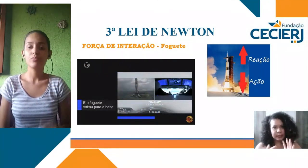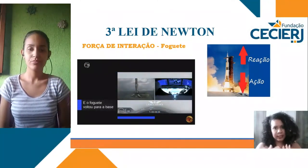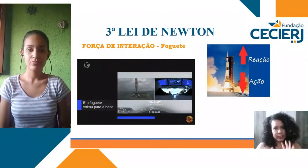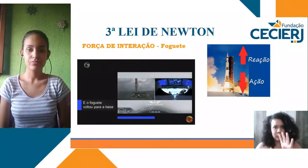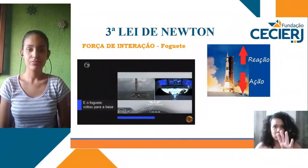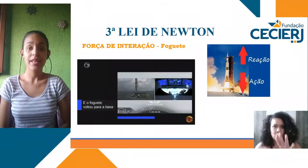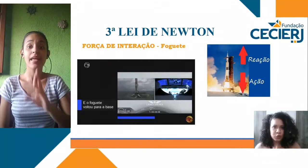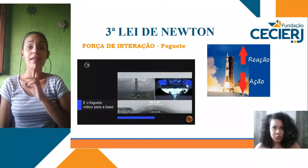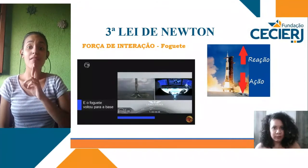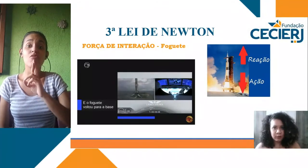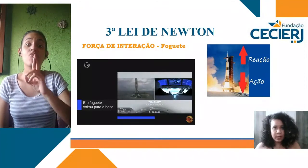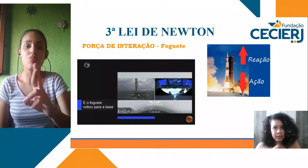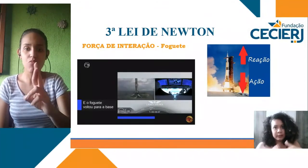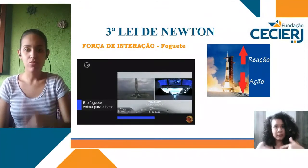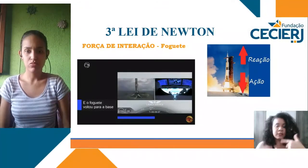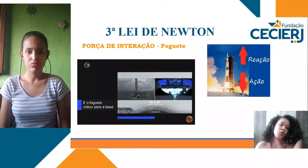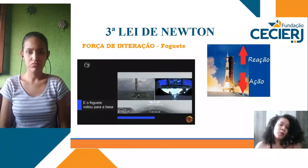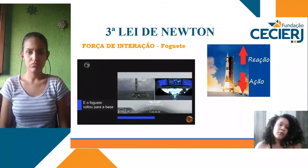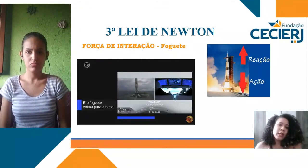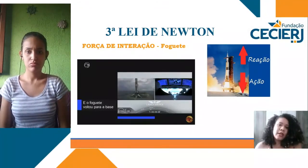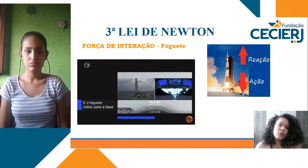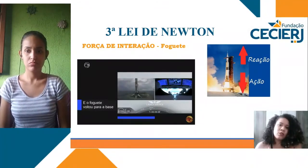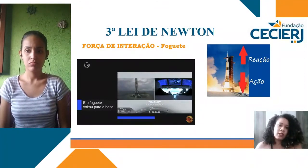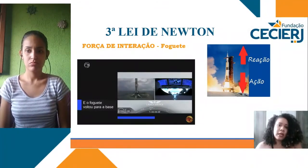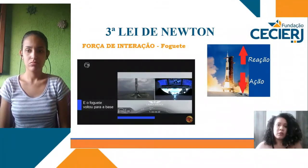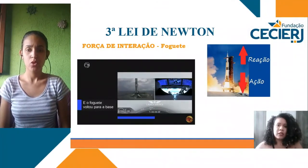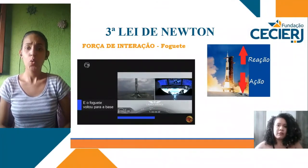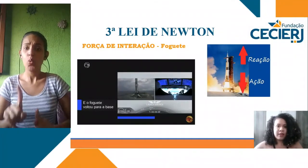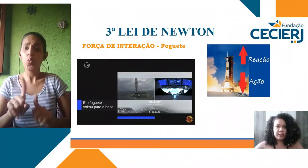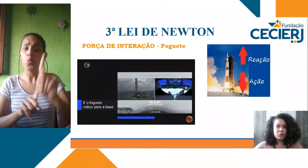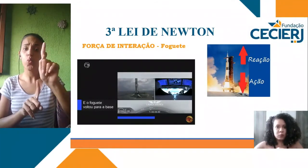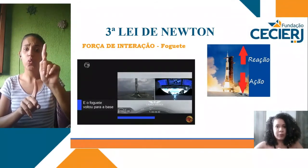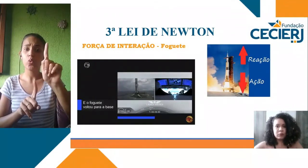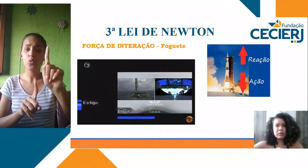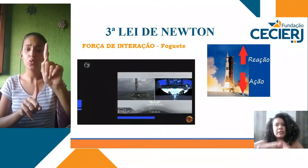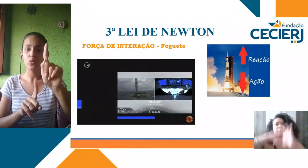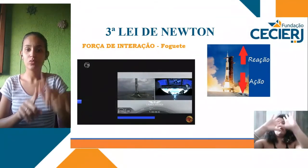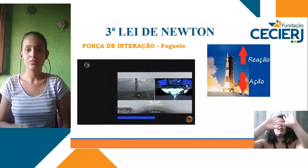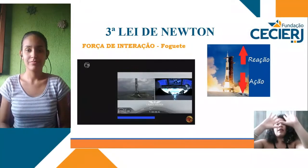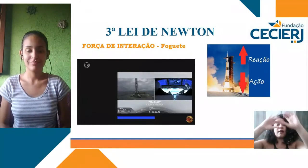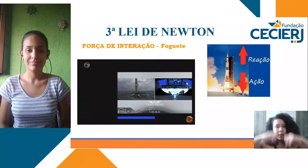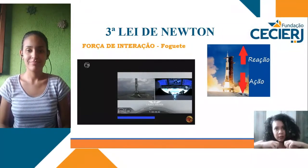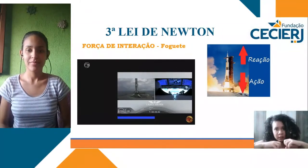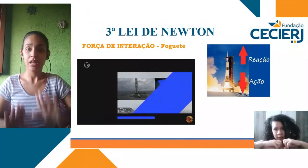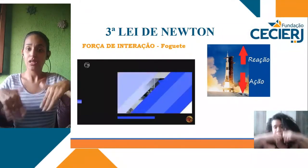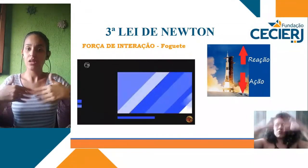pressão que é exercida pelo combustível sobre o foguete. E aí o que ele faz? No momento do lançamento ele